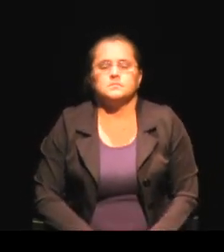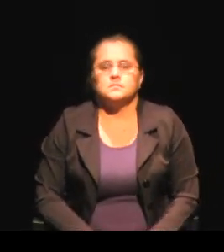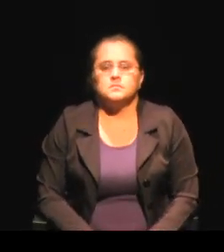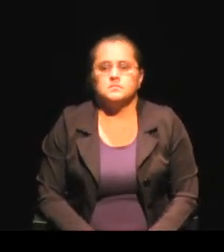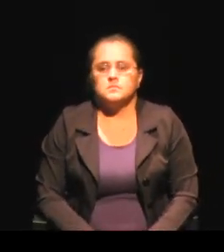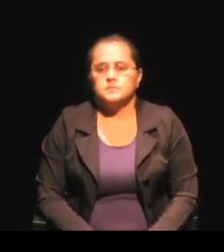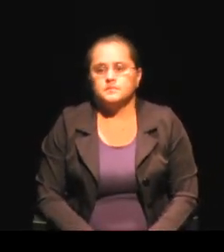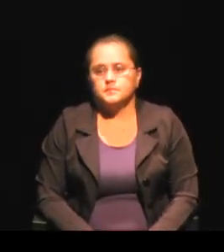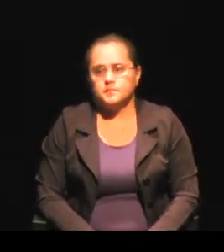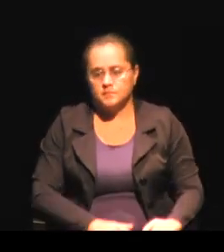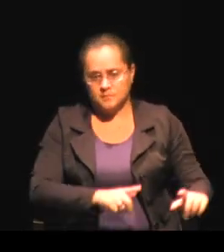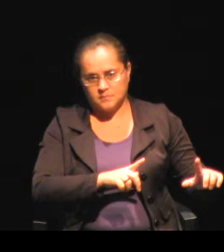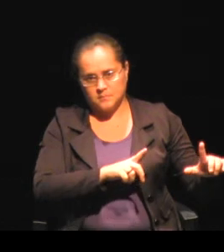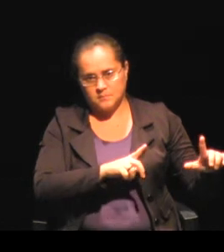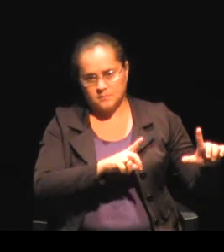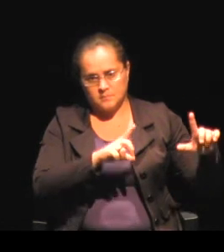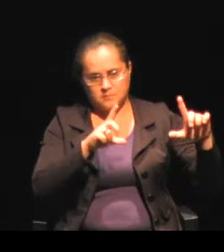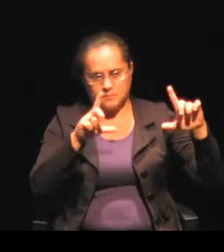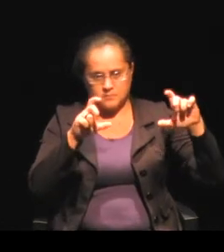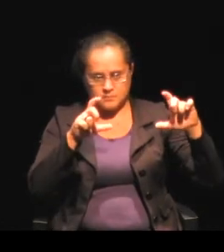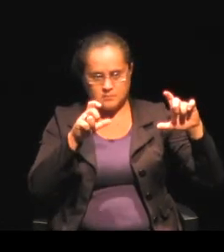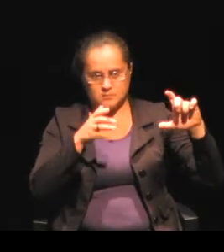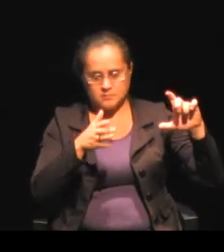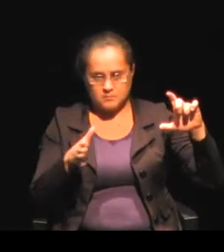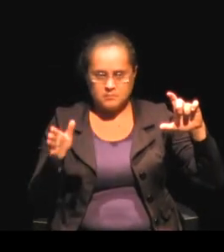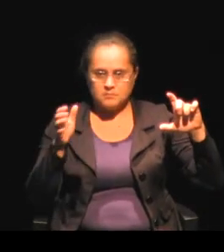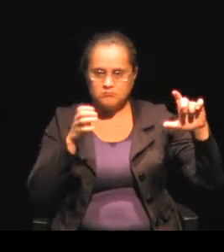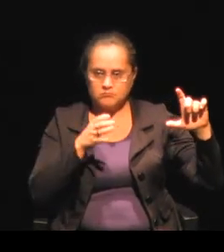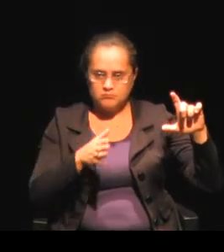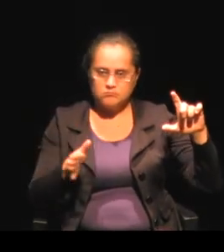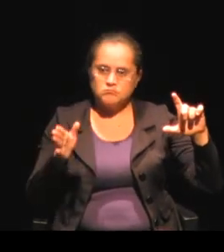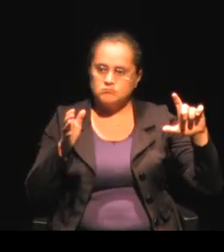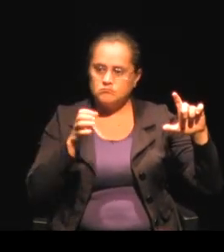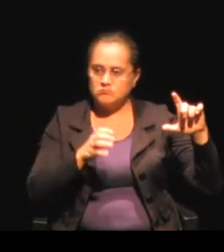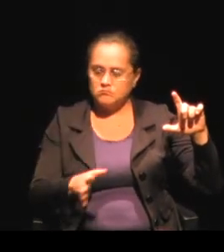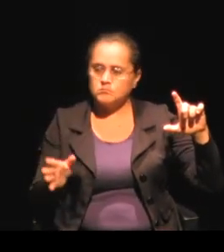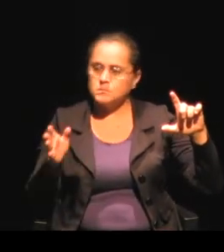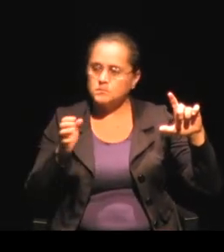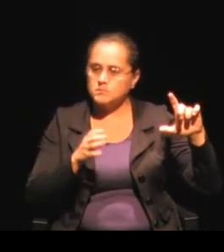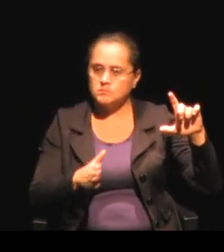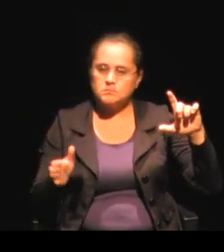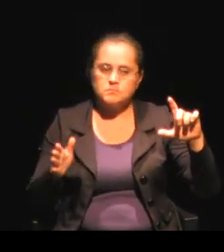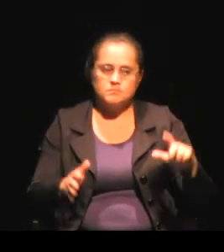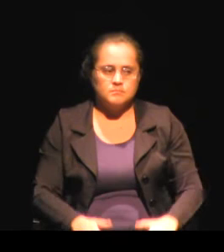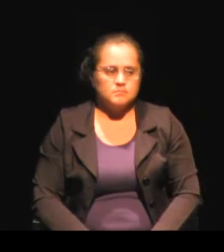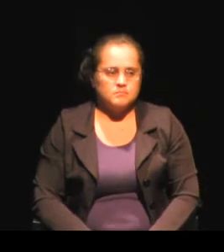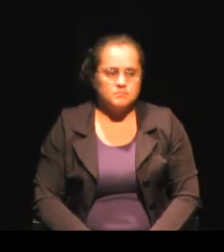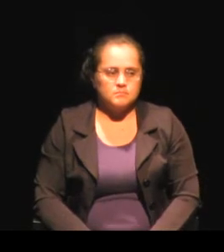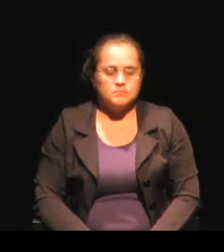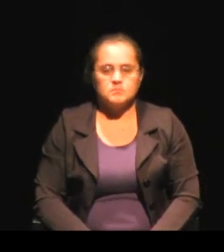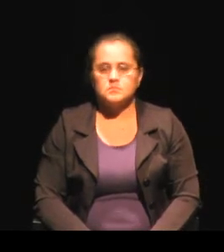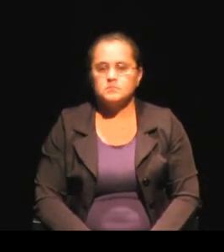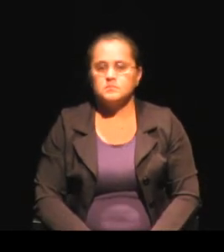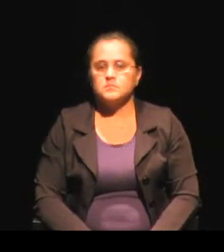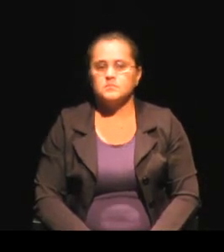ainda, o esqueleto do juazeiro. Aqui a Torre Malakoff e o Bom, aí algumas coisas de museografia, que eu acho que não cabe